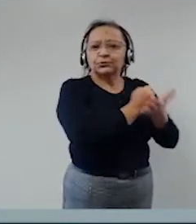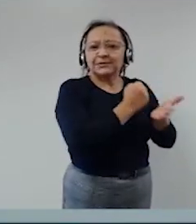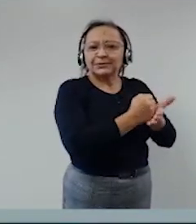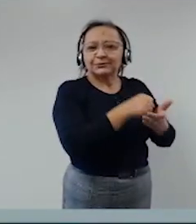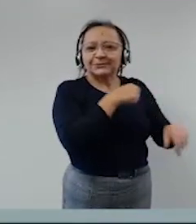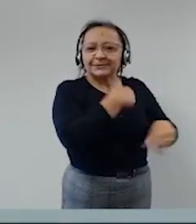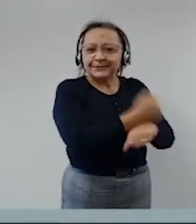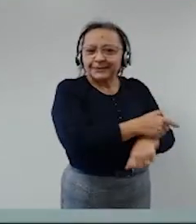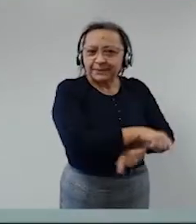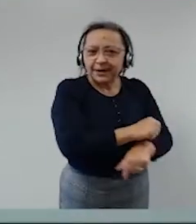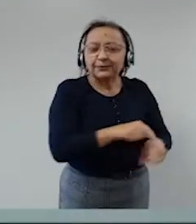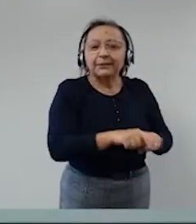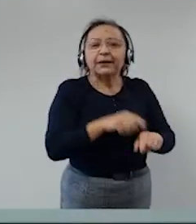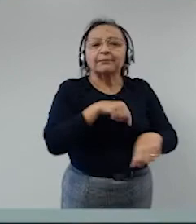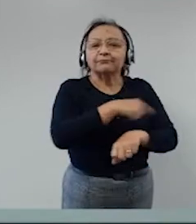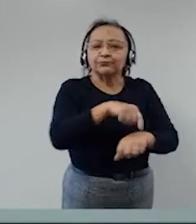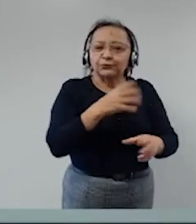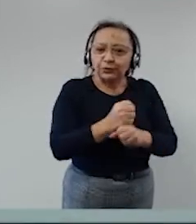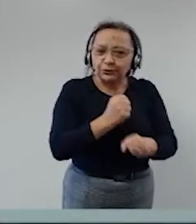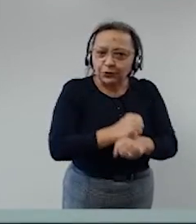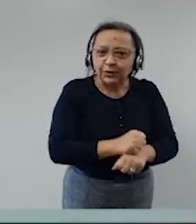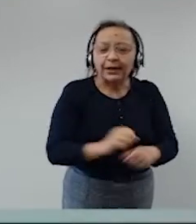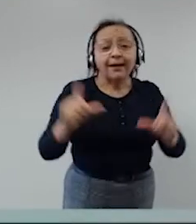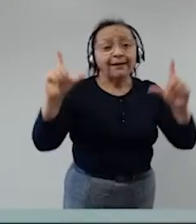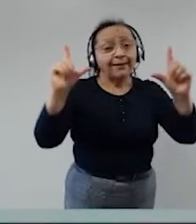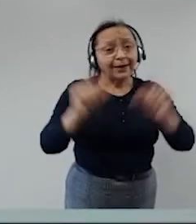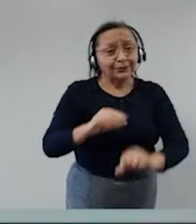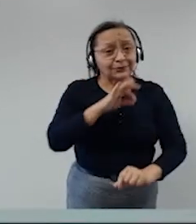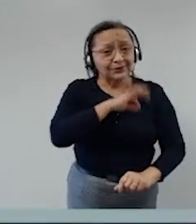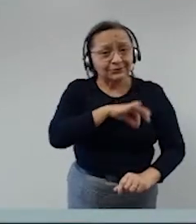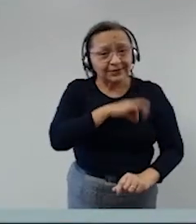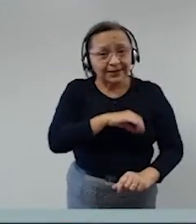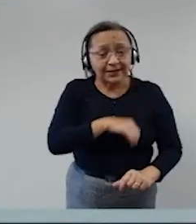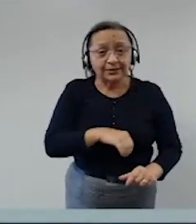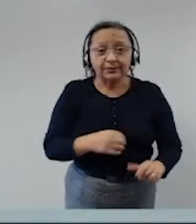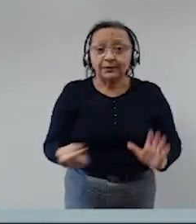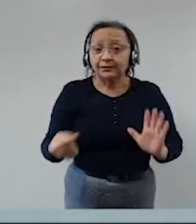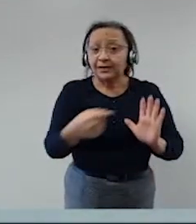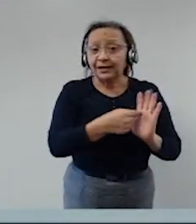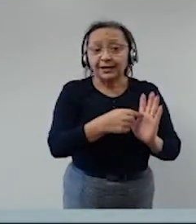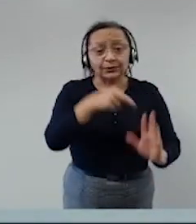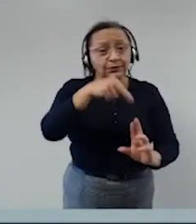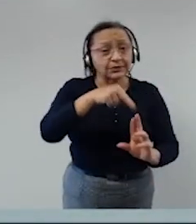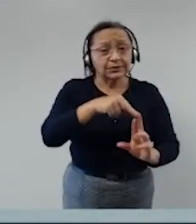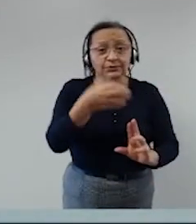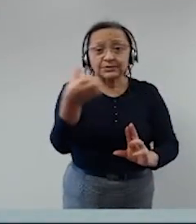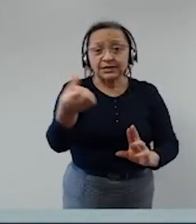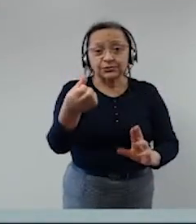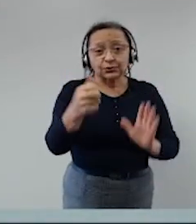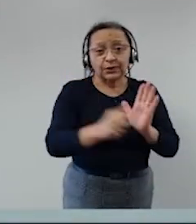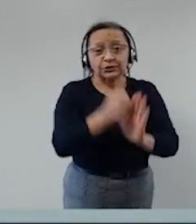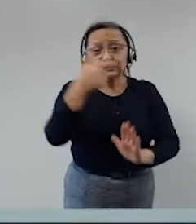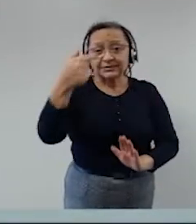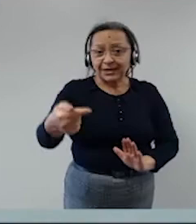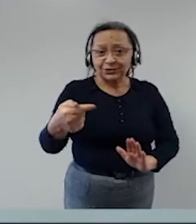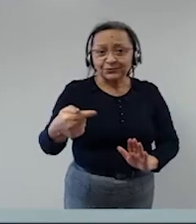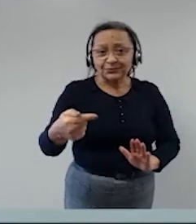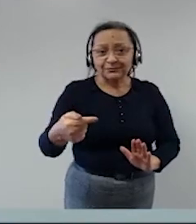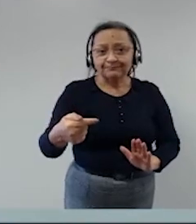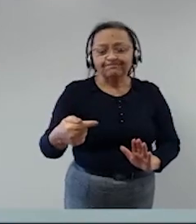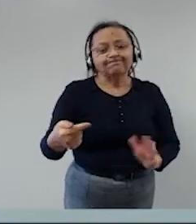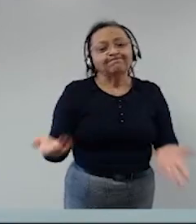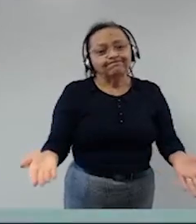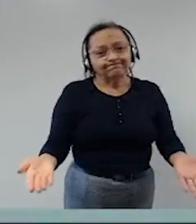trabalho, de banco de horas, de redução de salário, mas está lá no inciso 6º do artigo 7º.